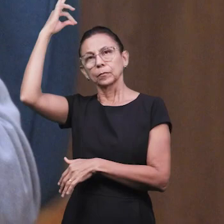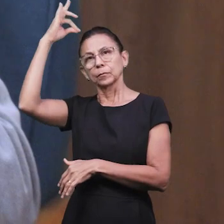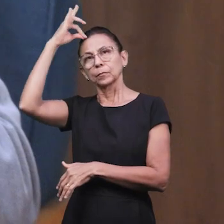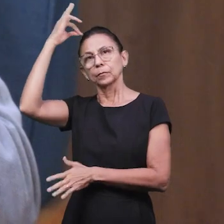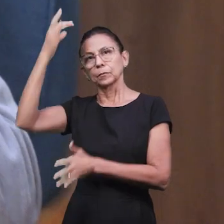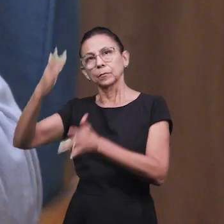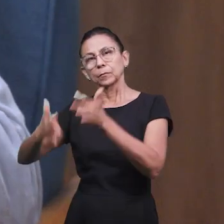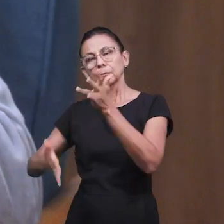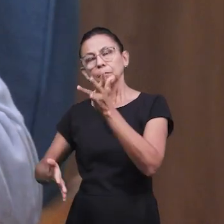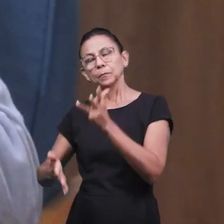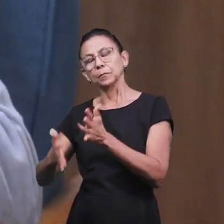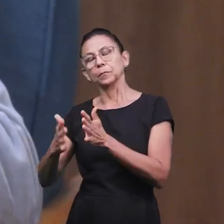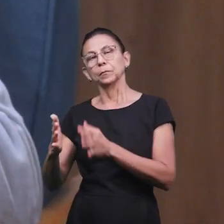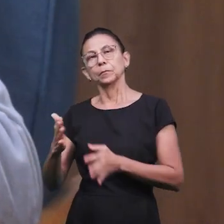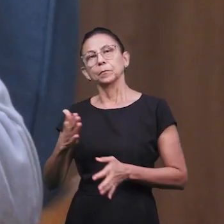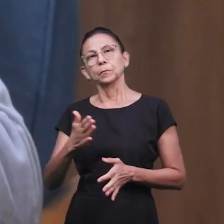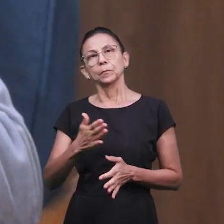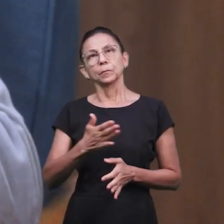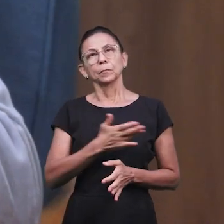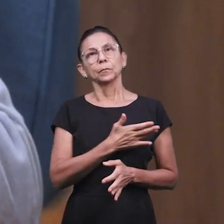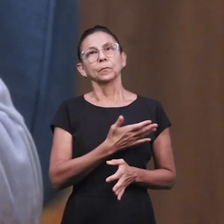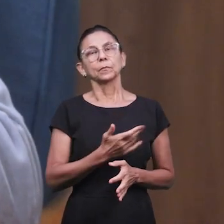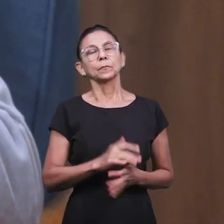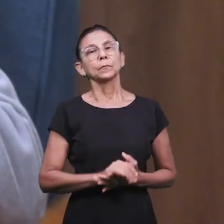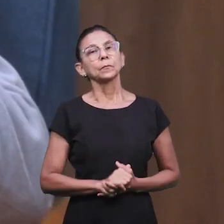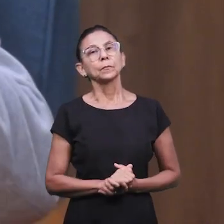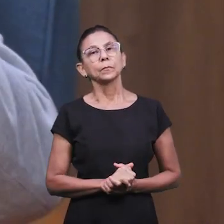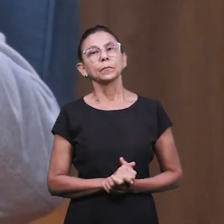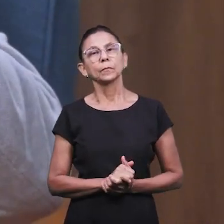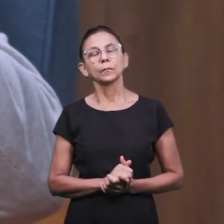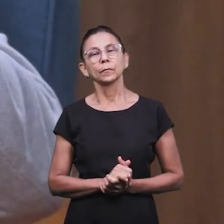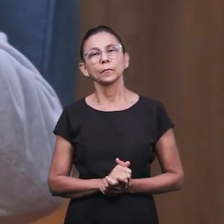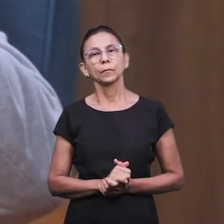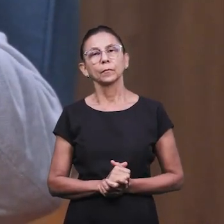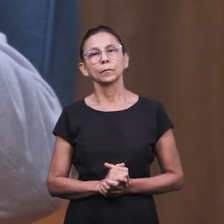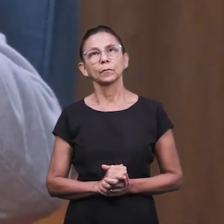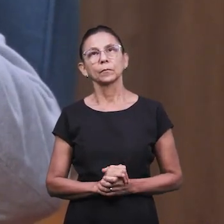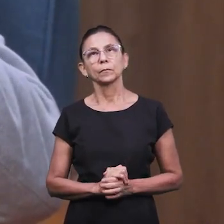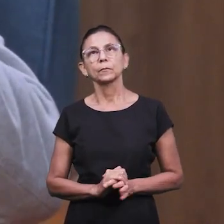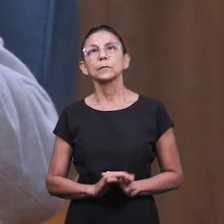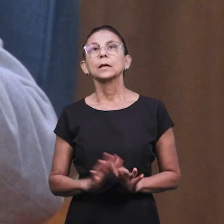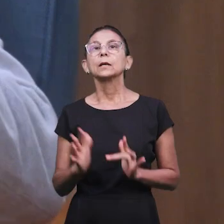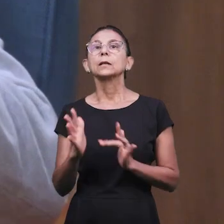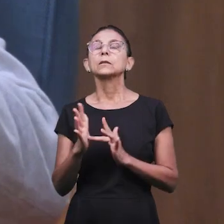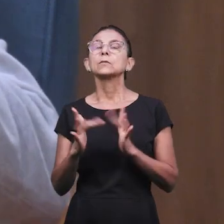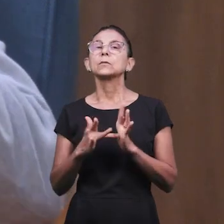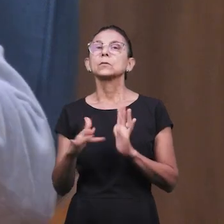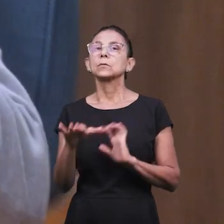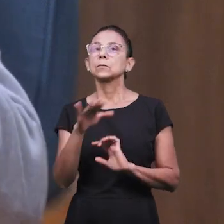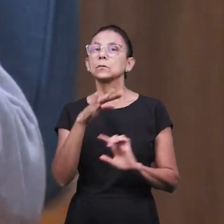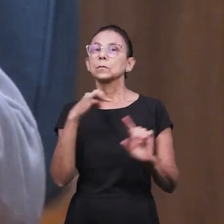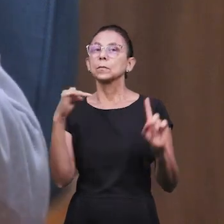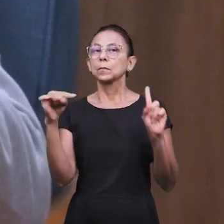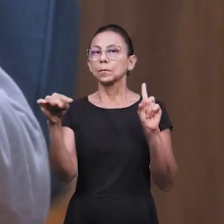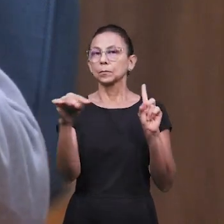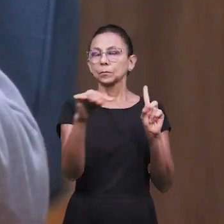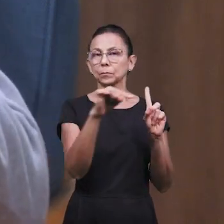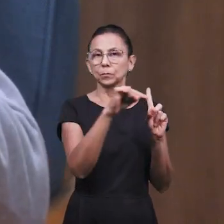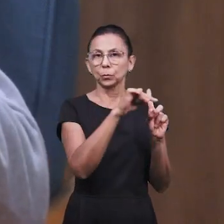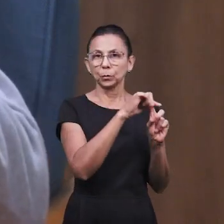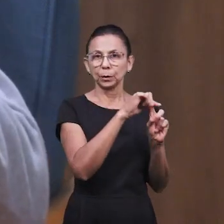Senhor Jesus morreu. E em seguida veio, após a sua